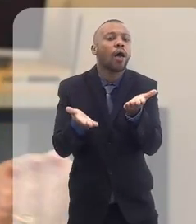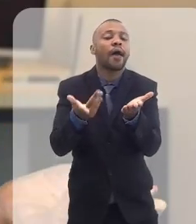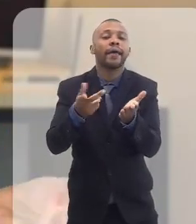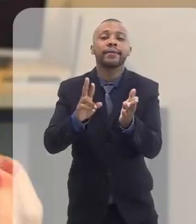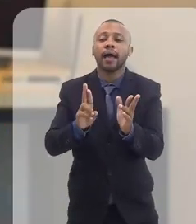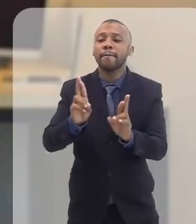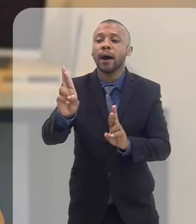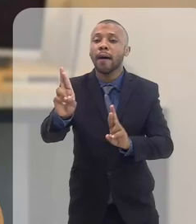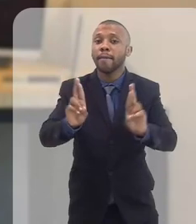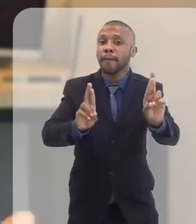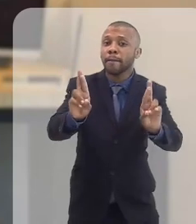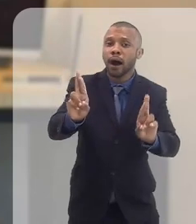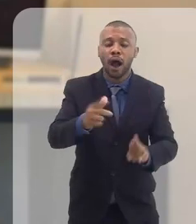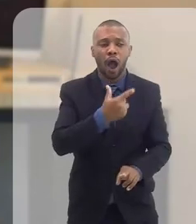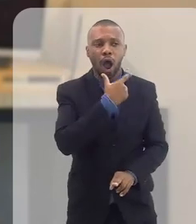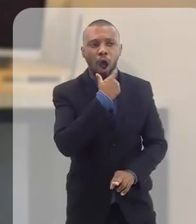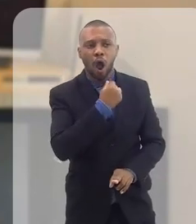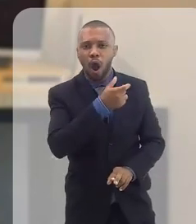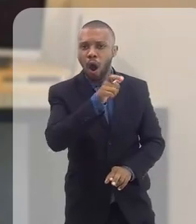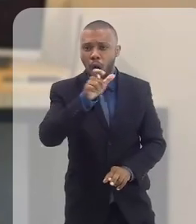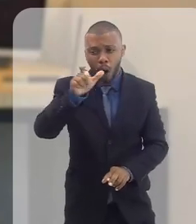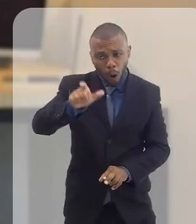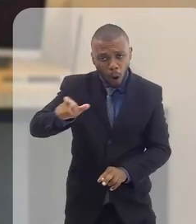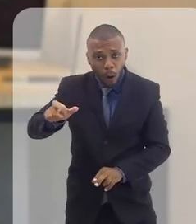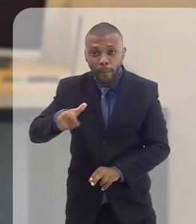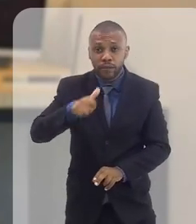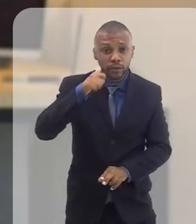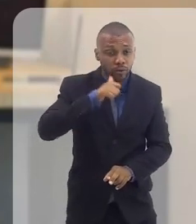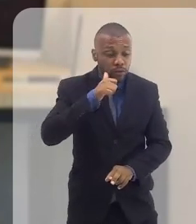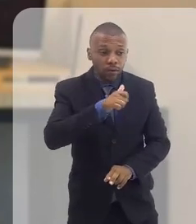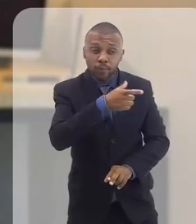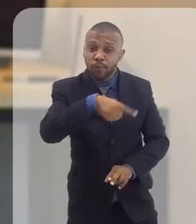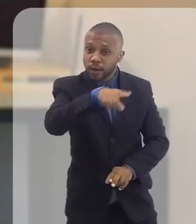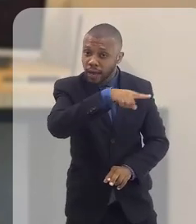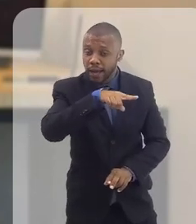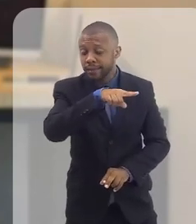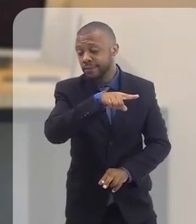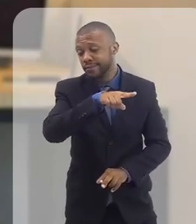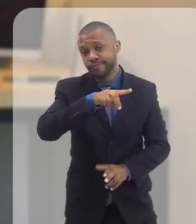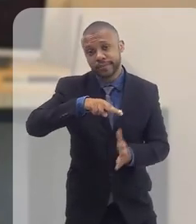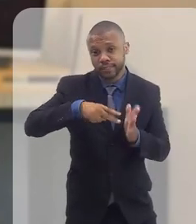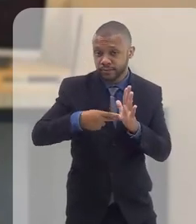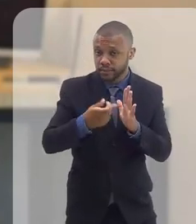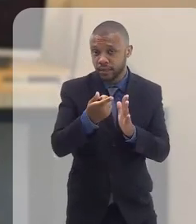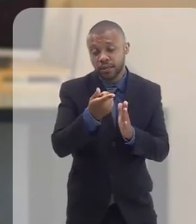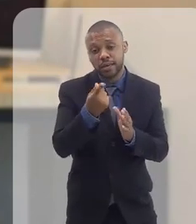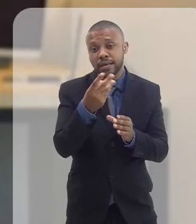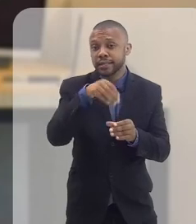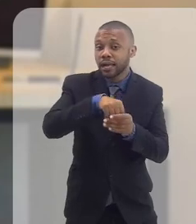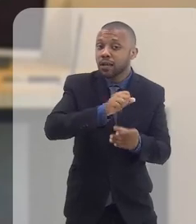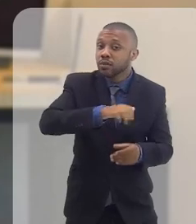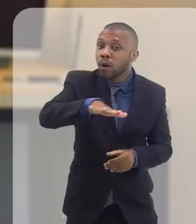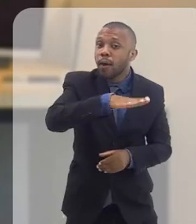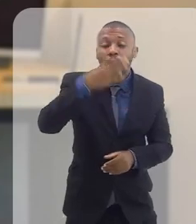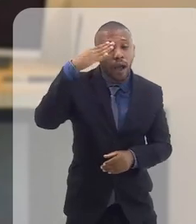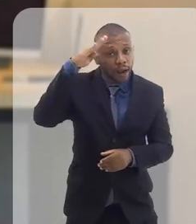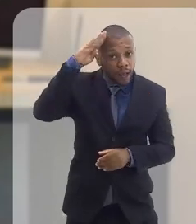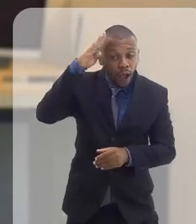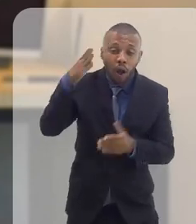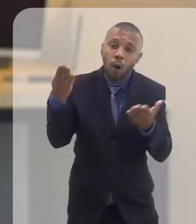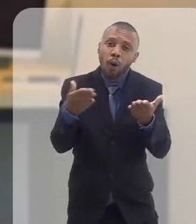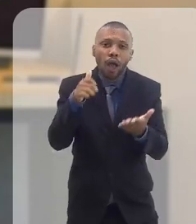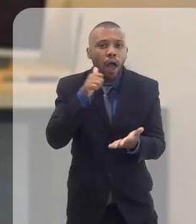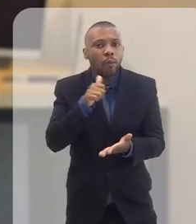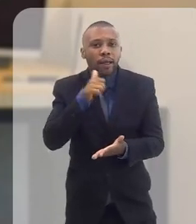balanceada entre as representações de homens e mulheres. E está mais do que provado, por exemplo, no meio acadêmico, na